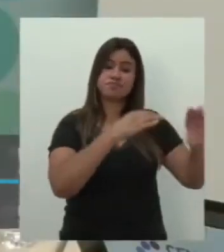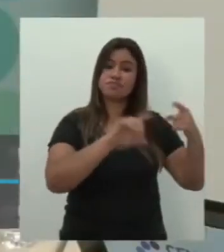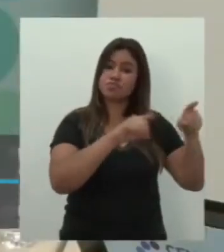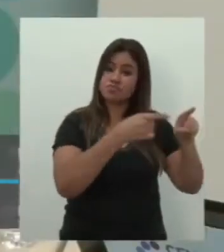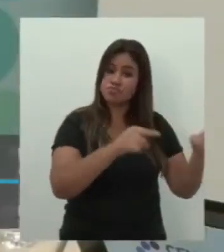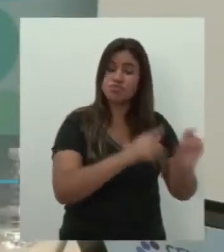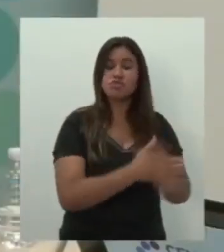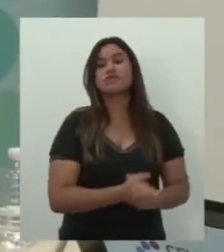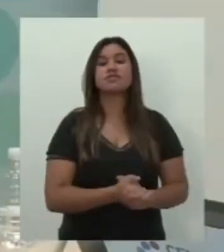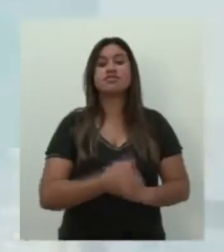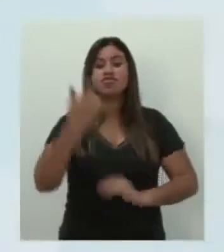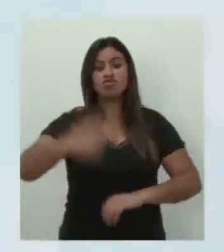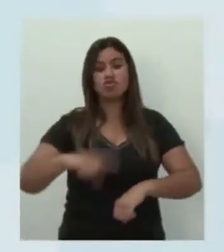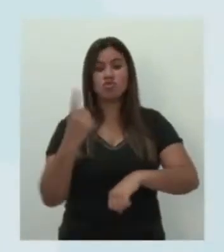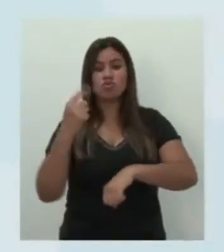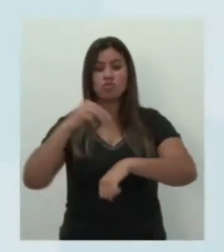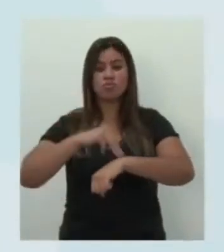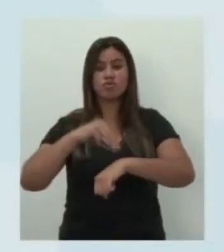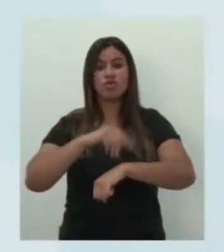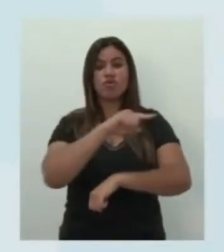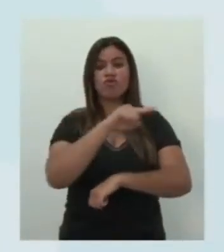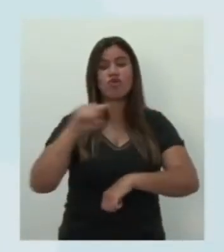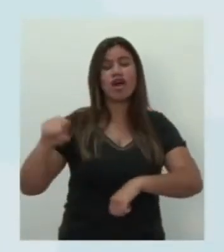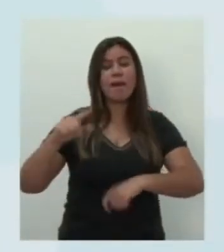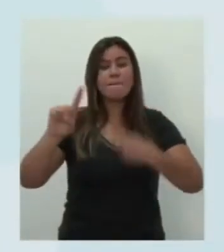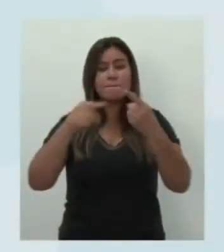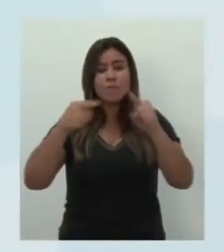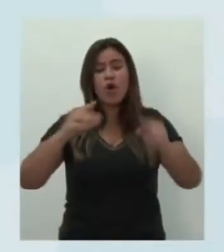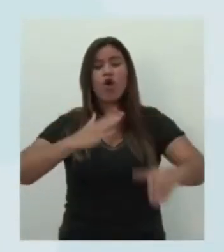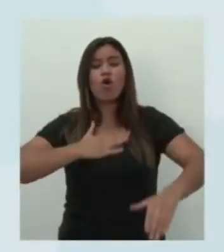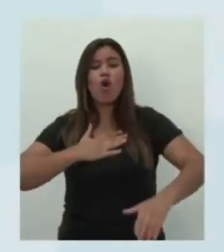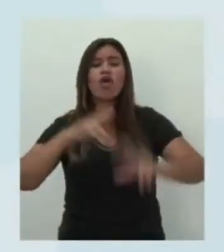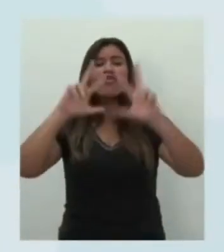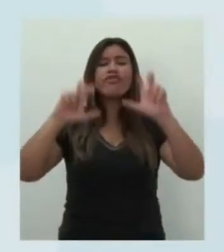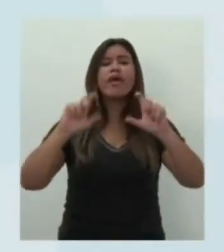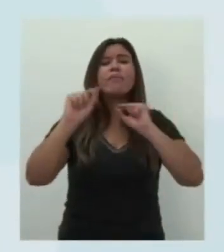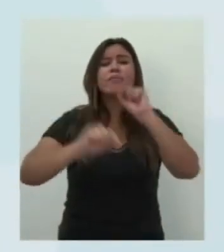conosco. Quais são os temas preferidos das canções que você gosta?